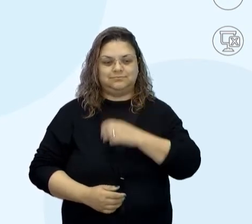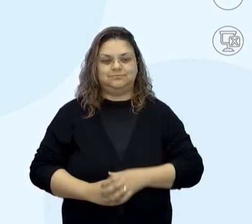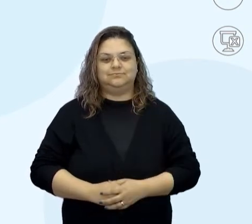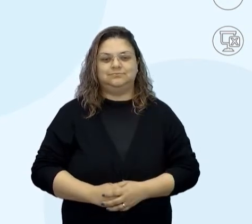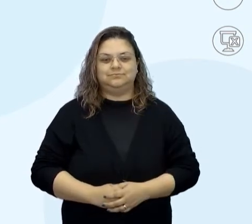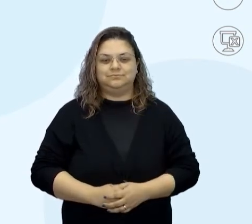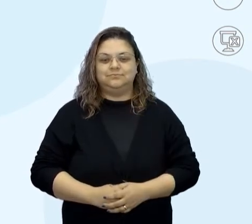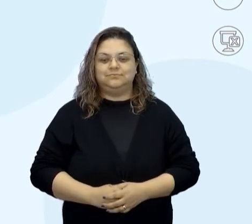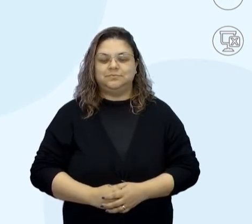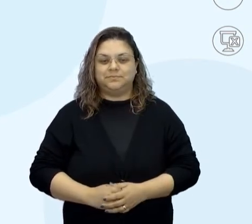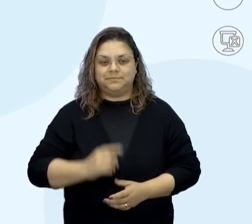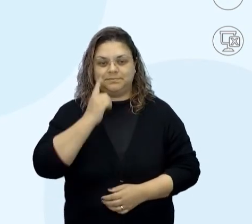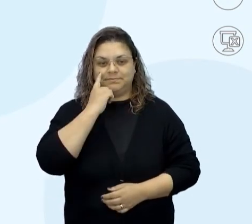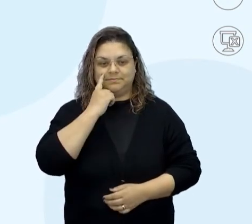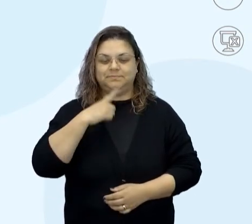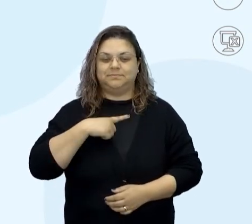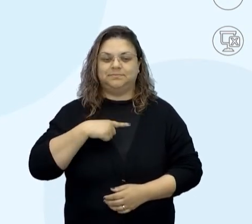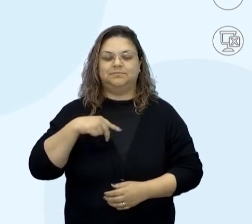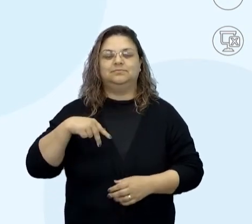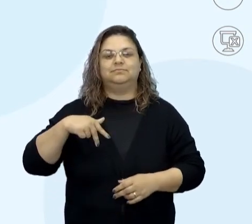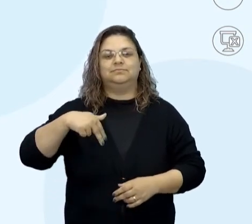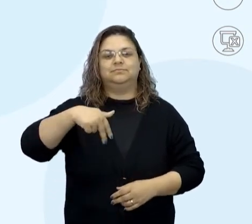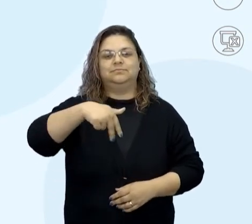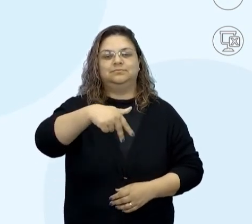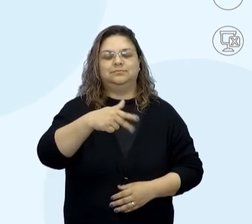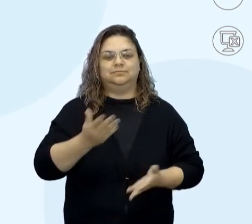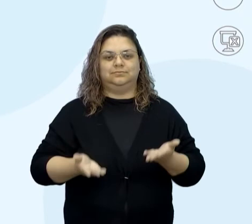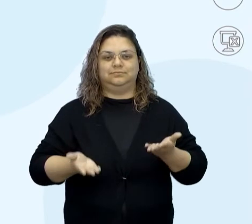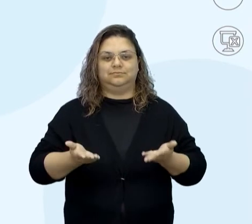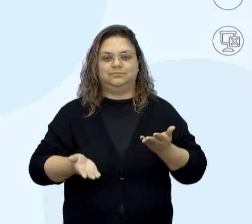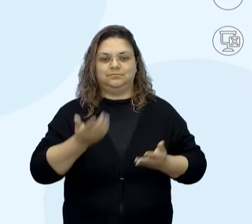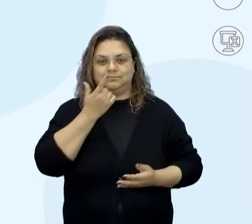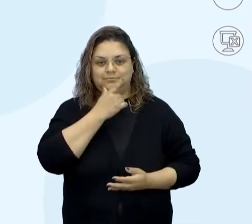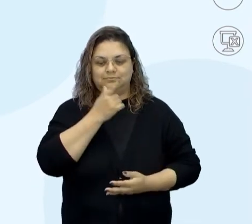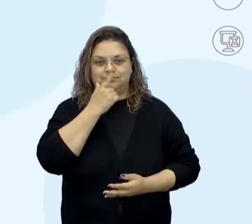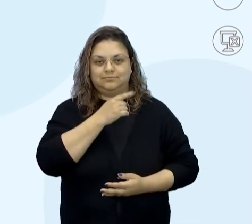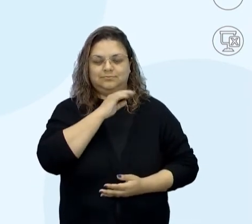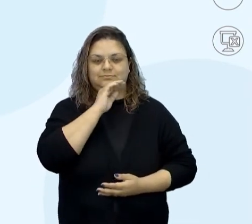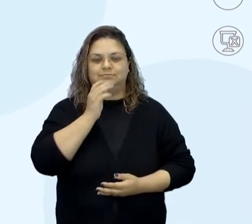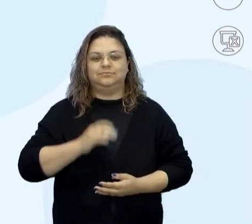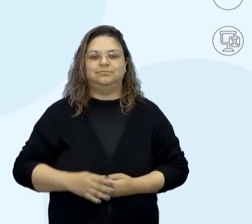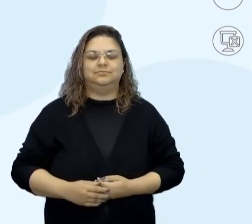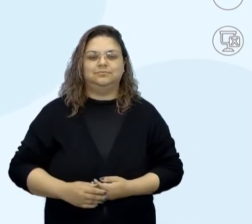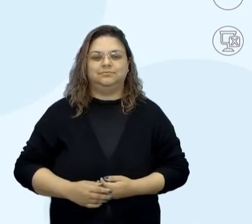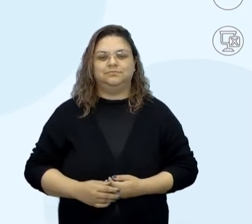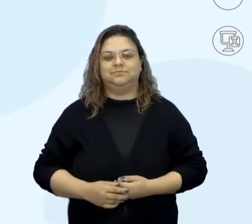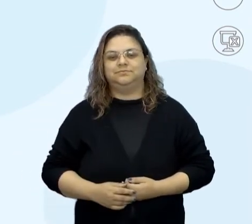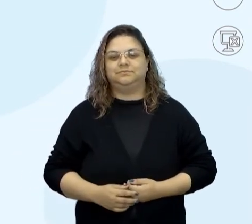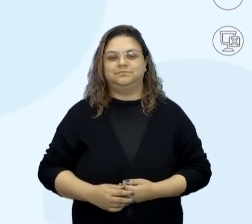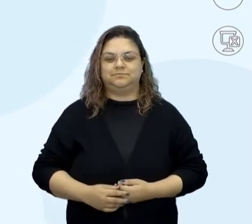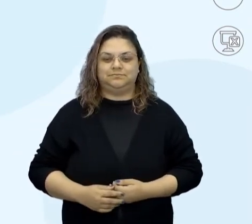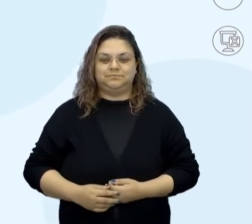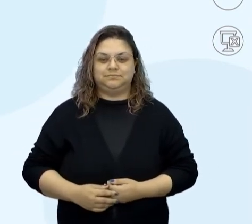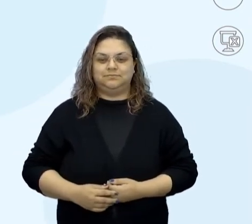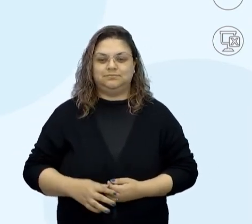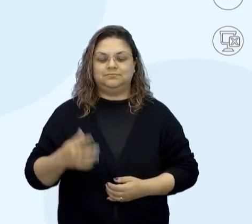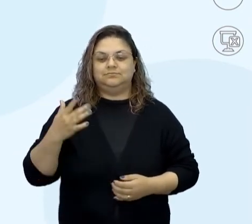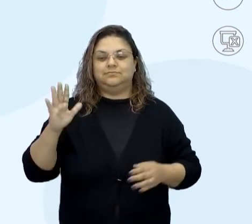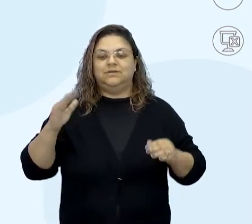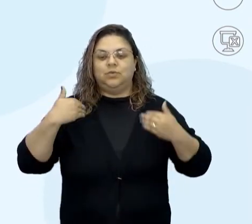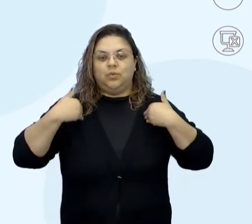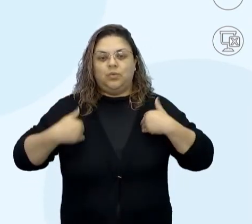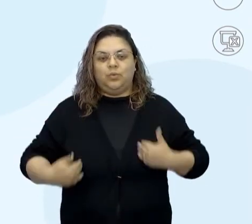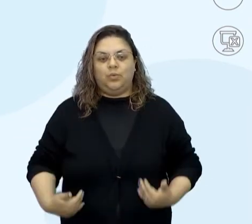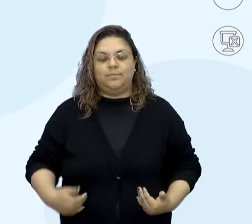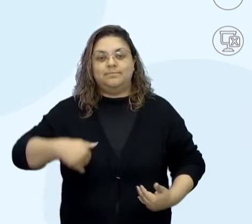condição de equilíbrio, mas veja, a gente já falou um pouquinho sobre a região que é mais pesada do nosso